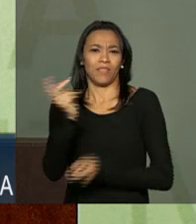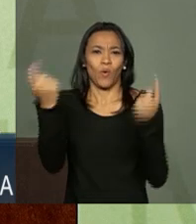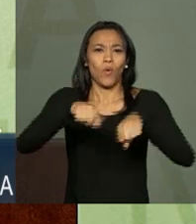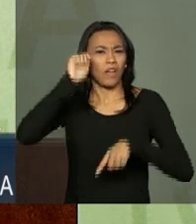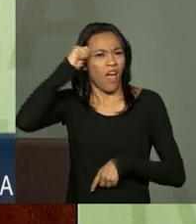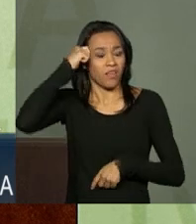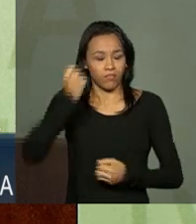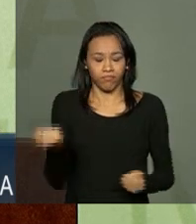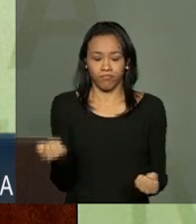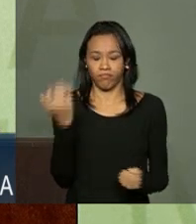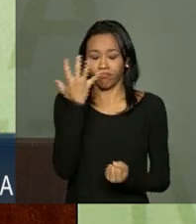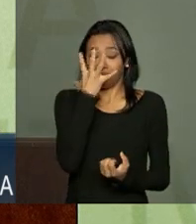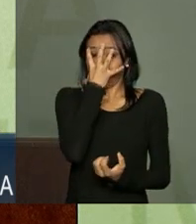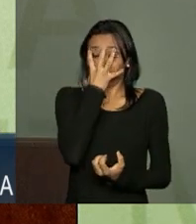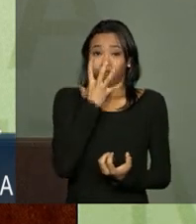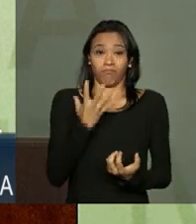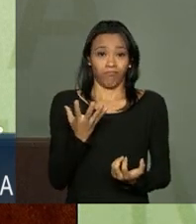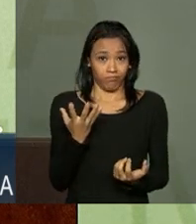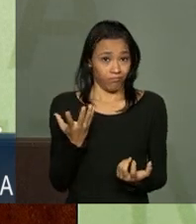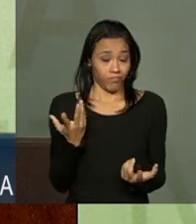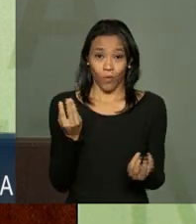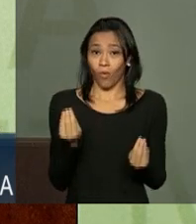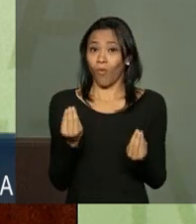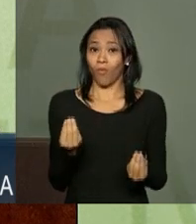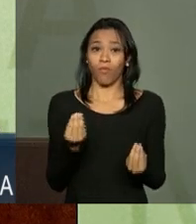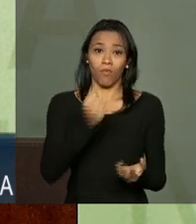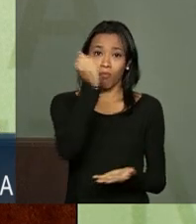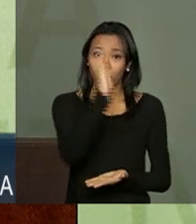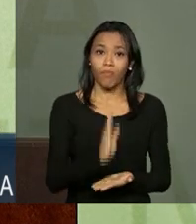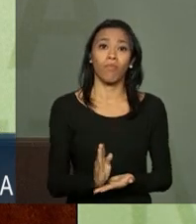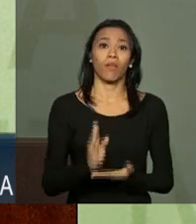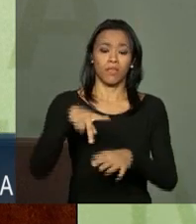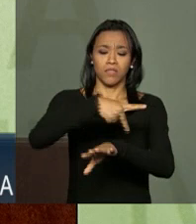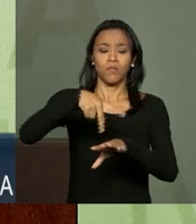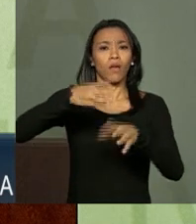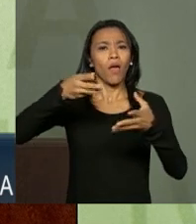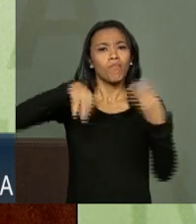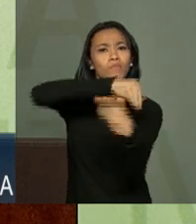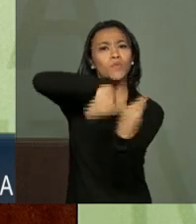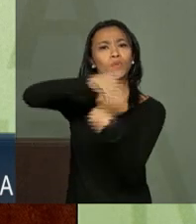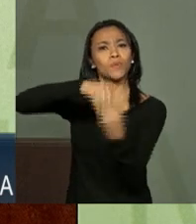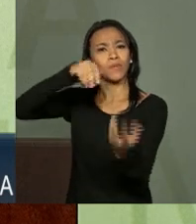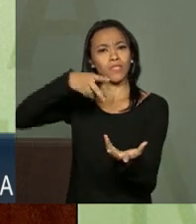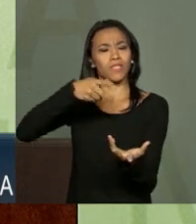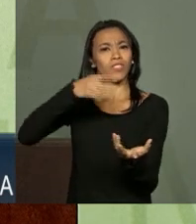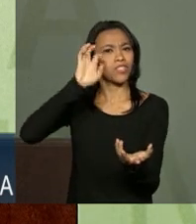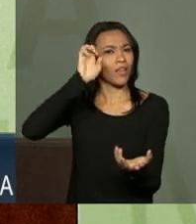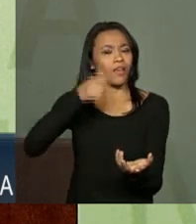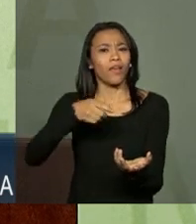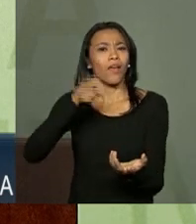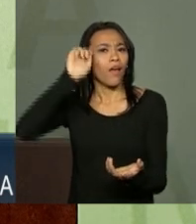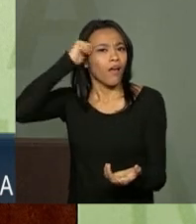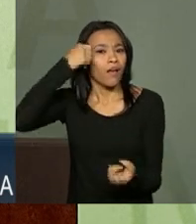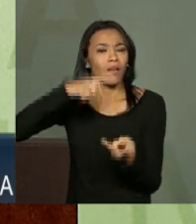um vergonhoso paradoxo. Um país nascido da miscigenação de diferentes etnias e